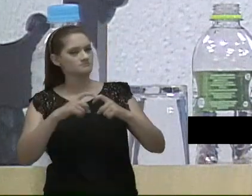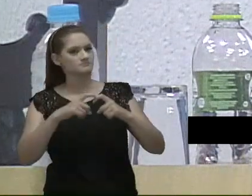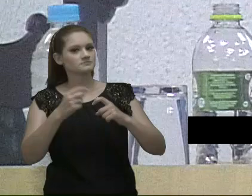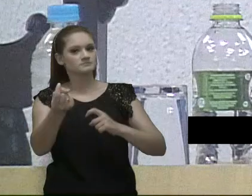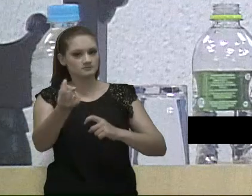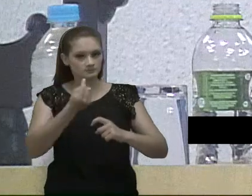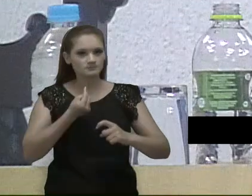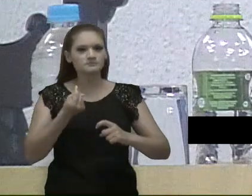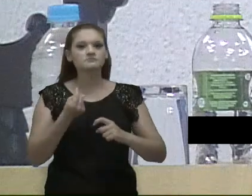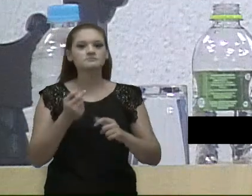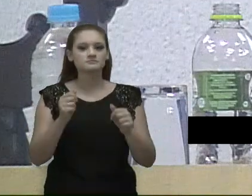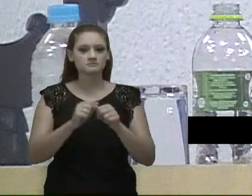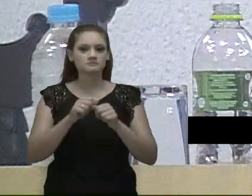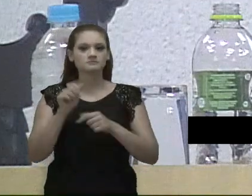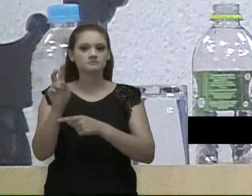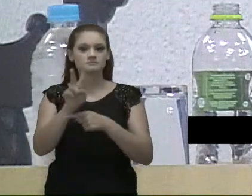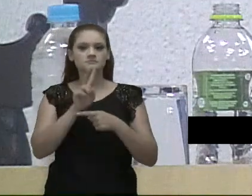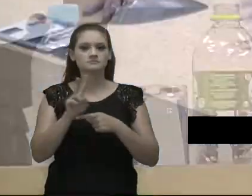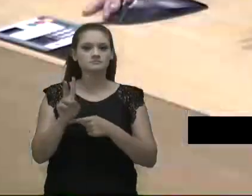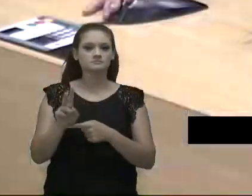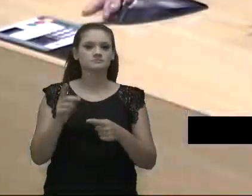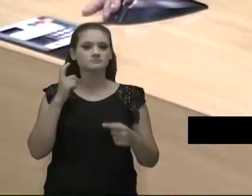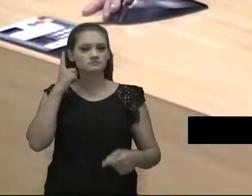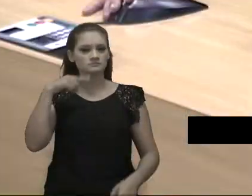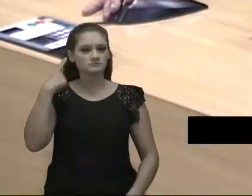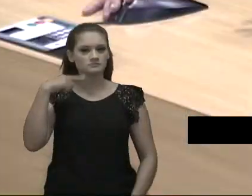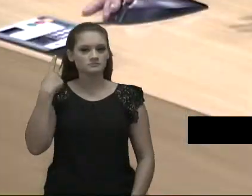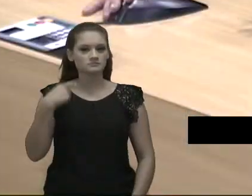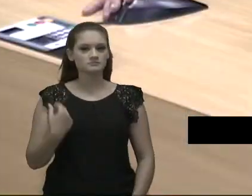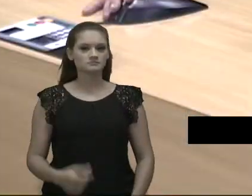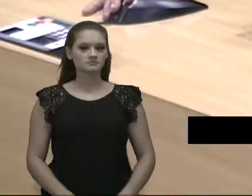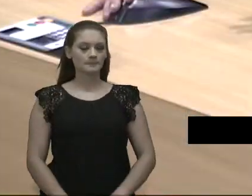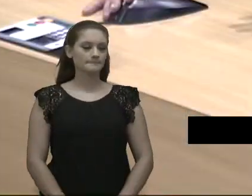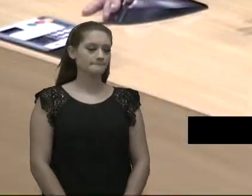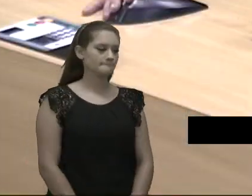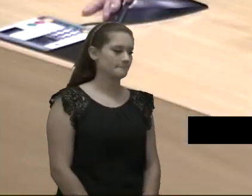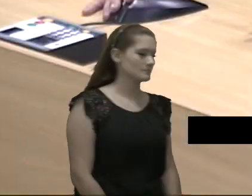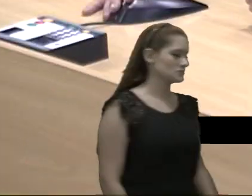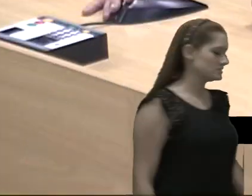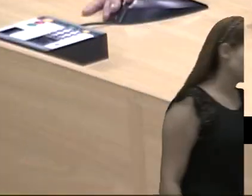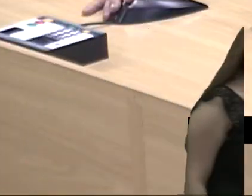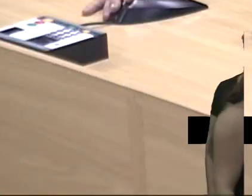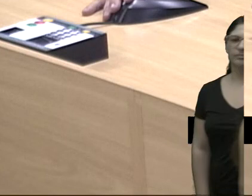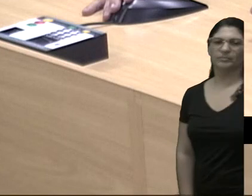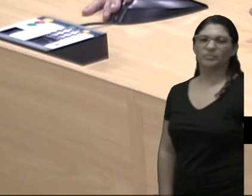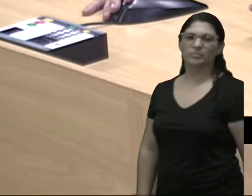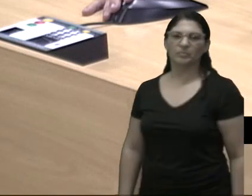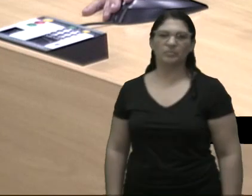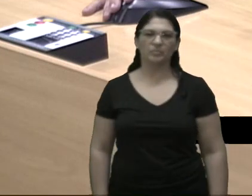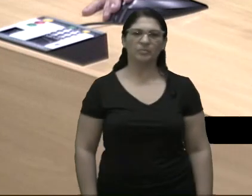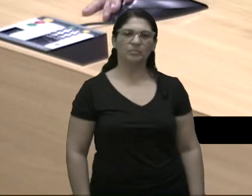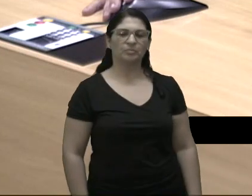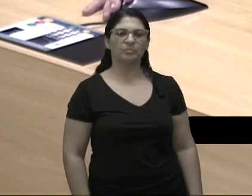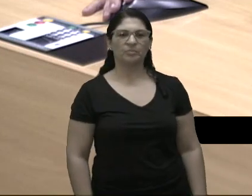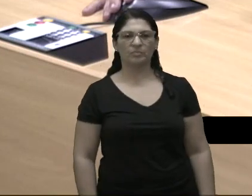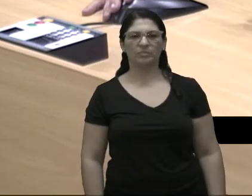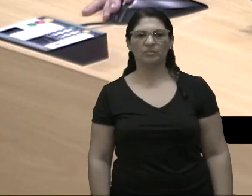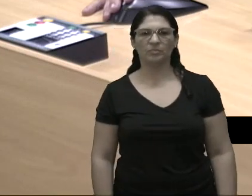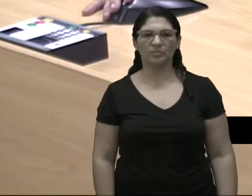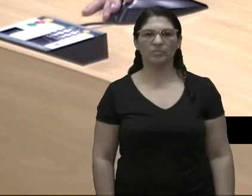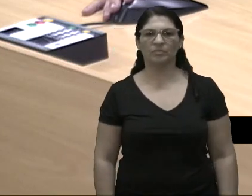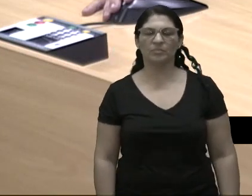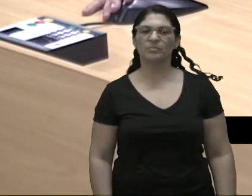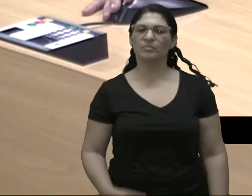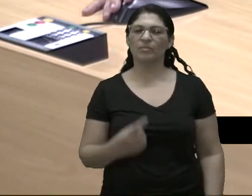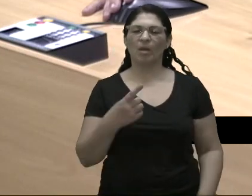veio aqui fazer a defesa do seu cliente. Não, de maneira alguma, não me oponho. Só para ficar, como a pergunta, ao meu